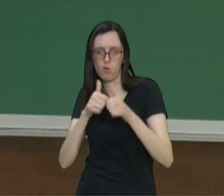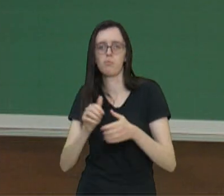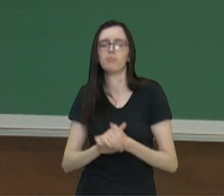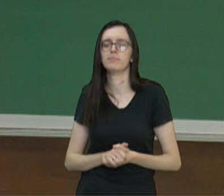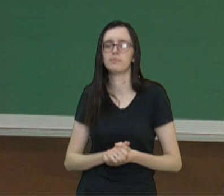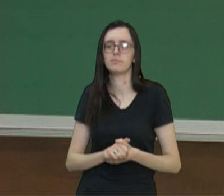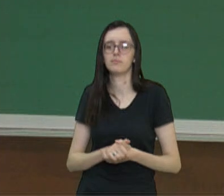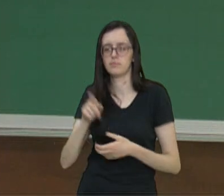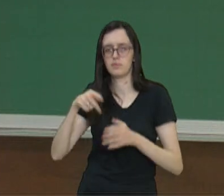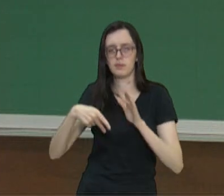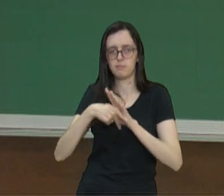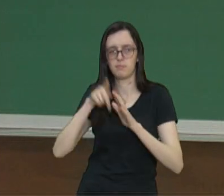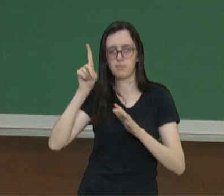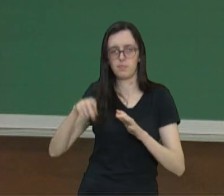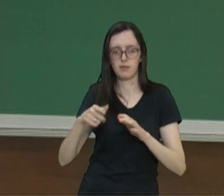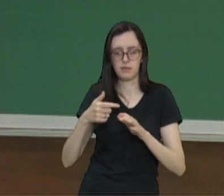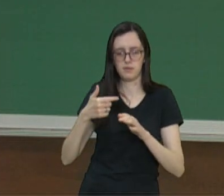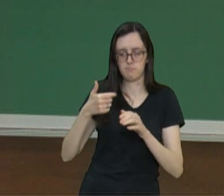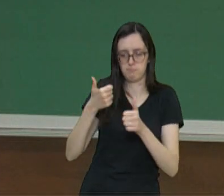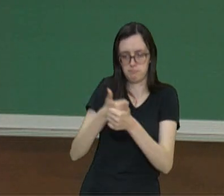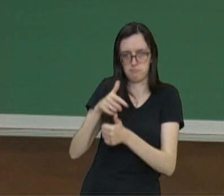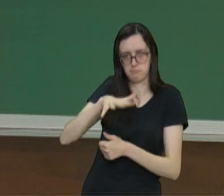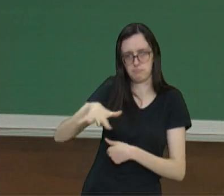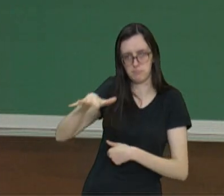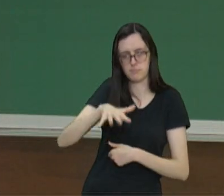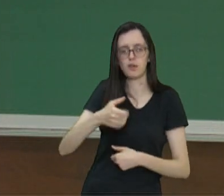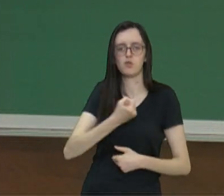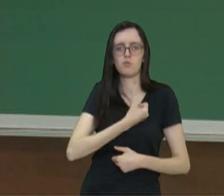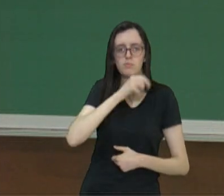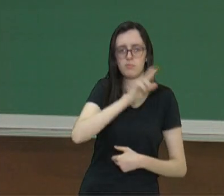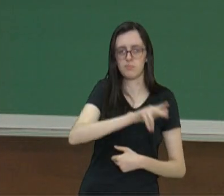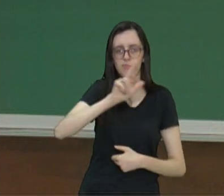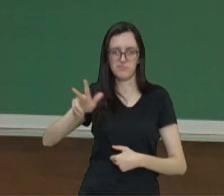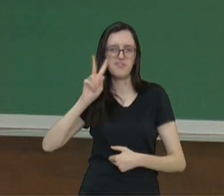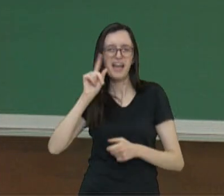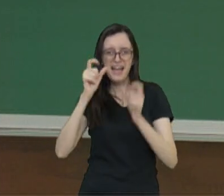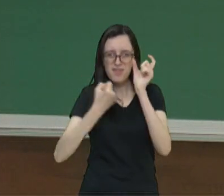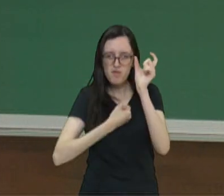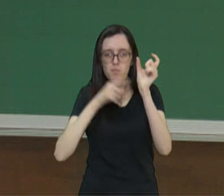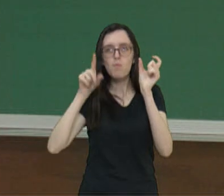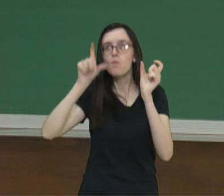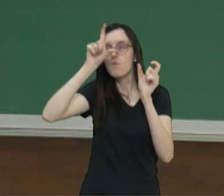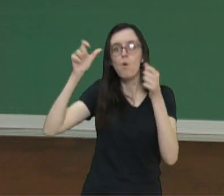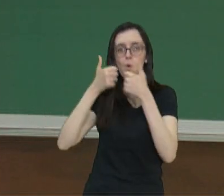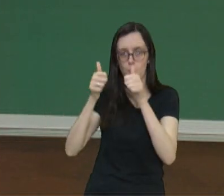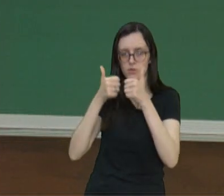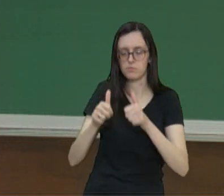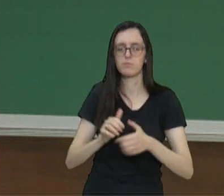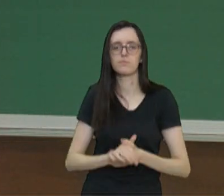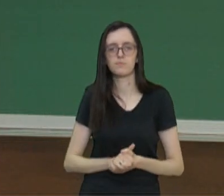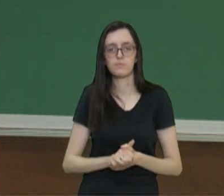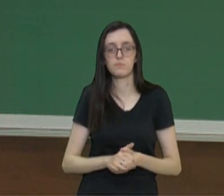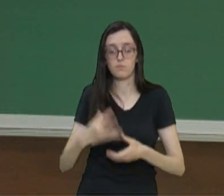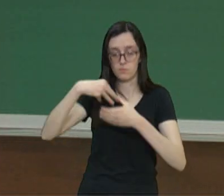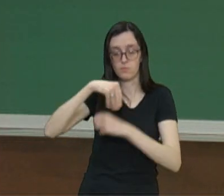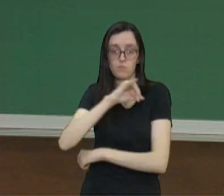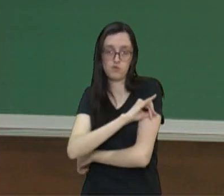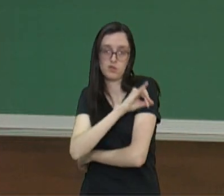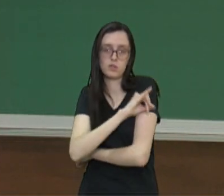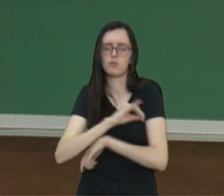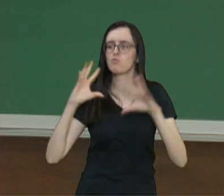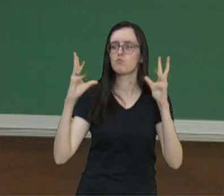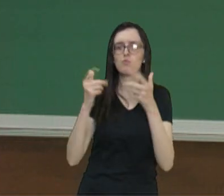583, né, de Copacabana, do Largo do Machado, é o 422, o 569 e o 498. Então, no Rio de Janeiro, todos os